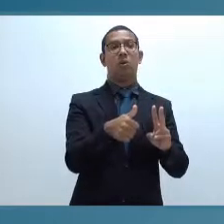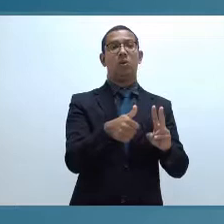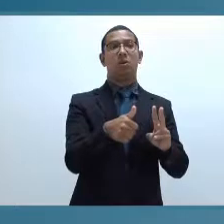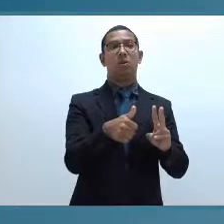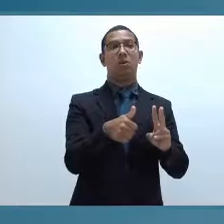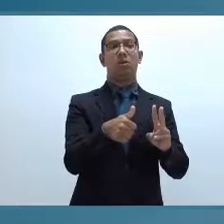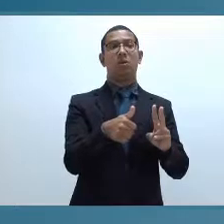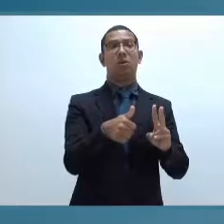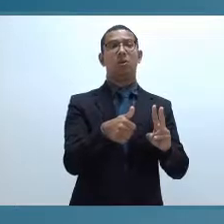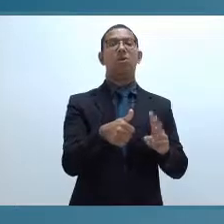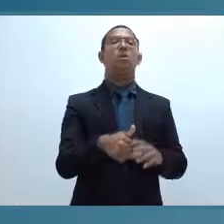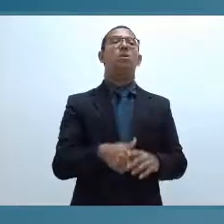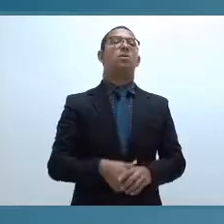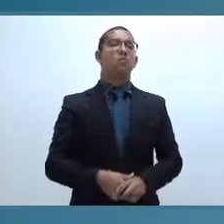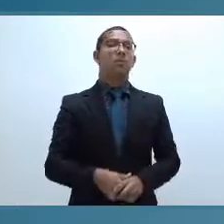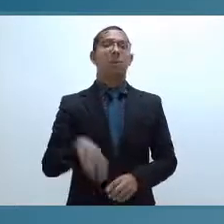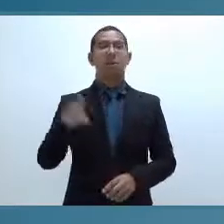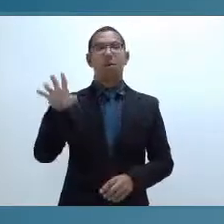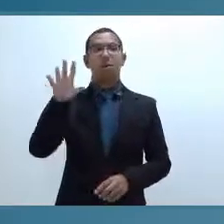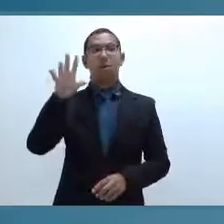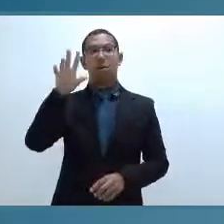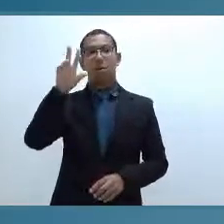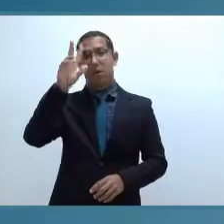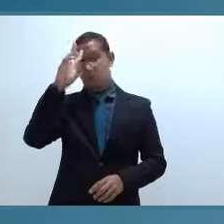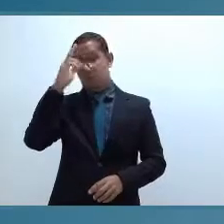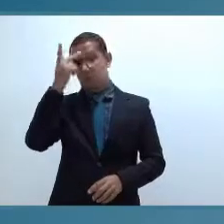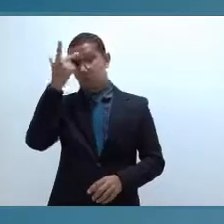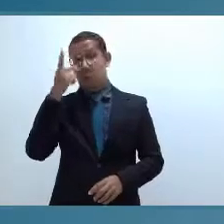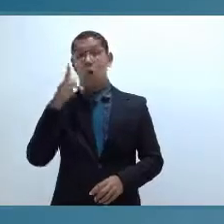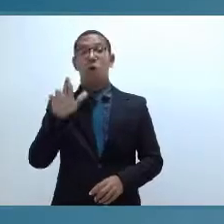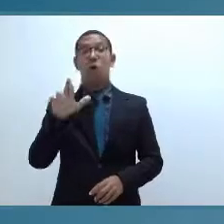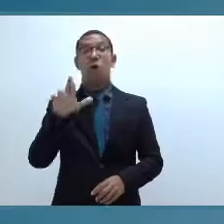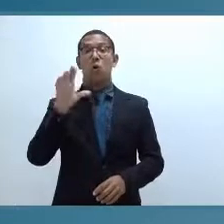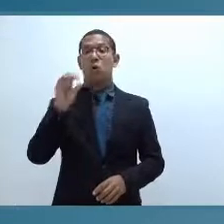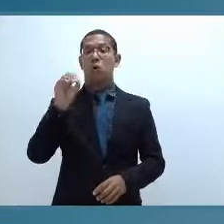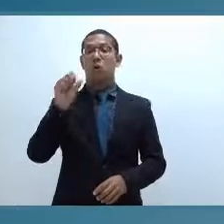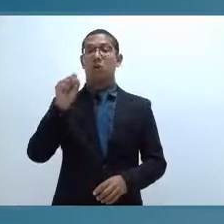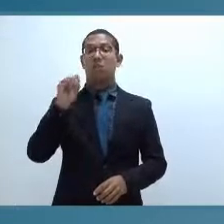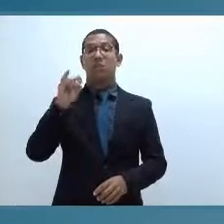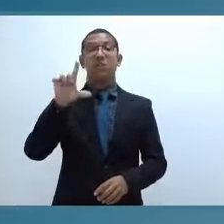Rosilei. Perfeito, excelente. Já anotei aqui.